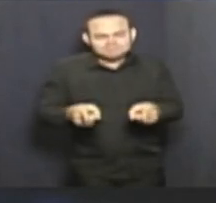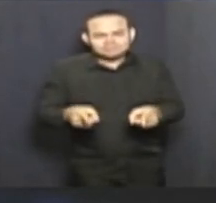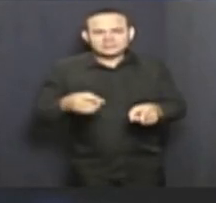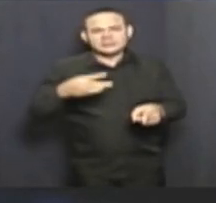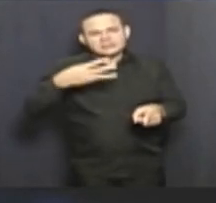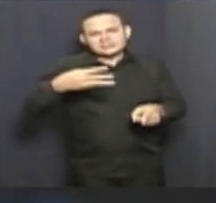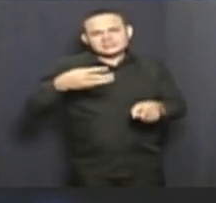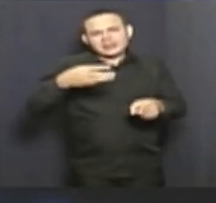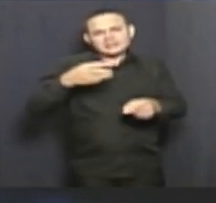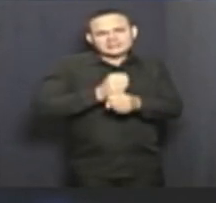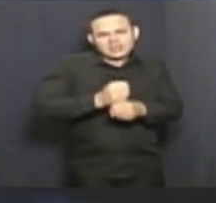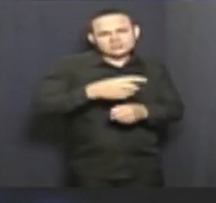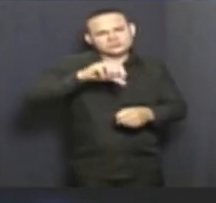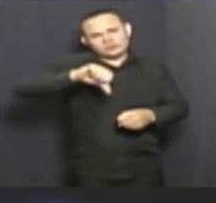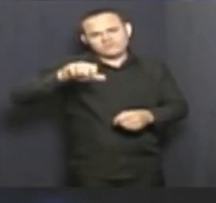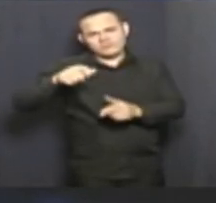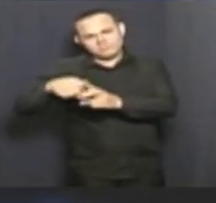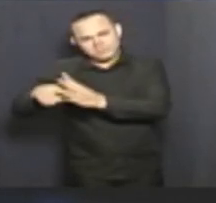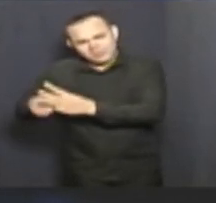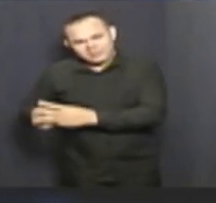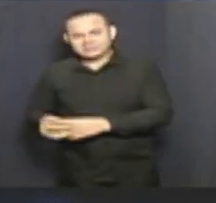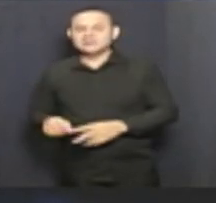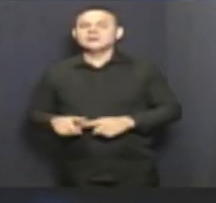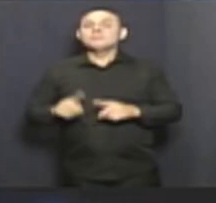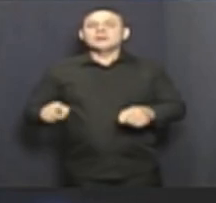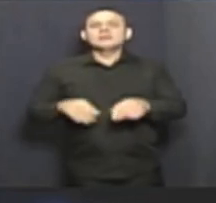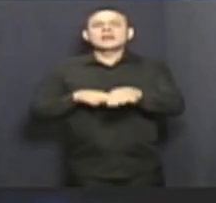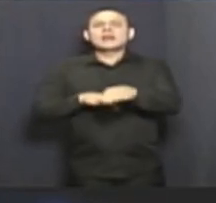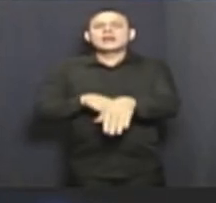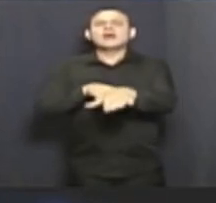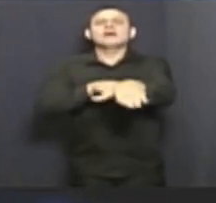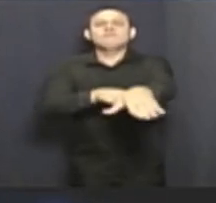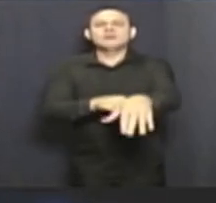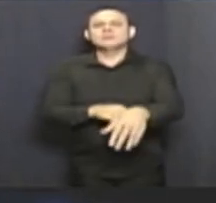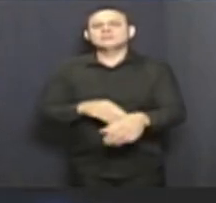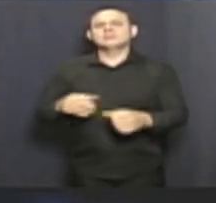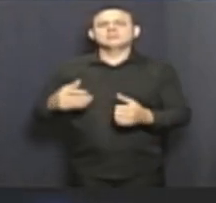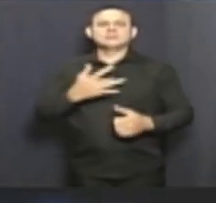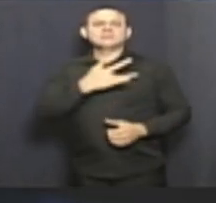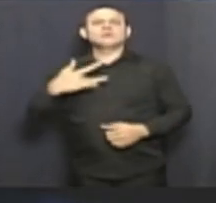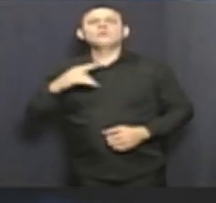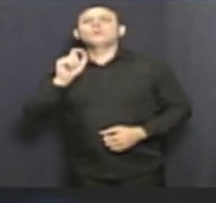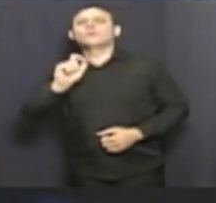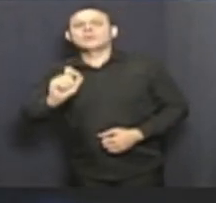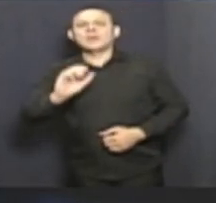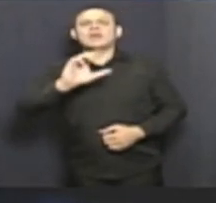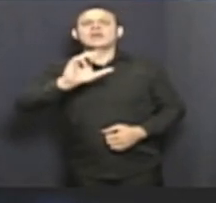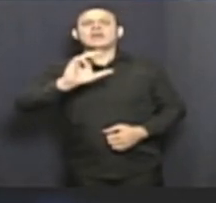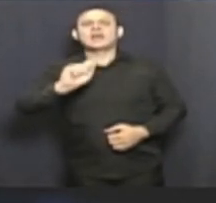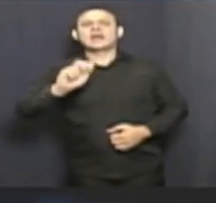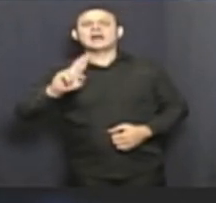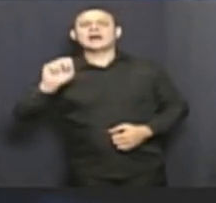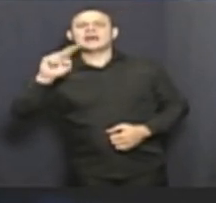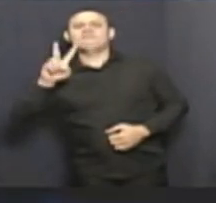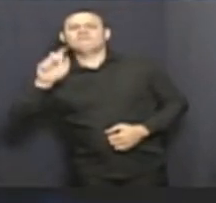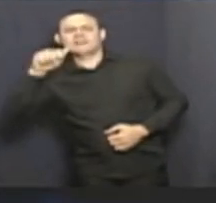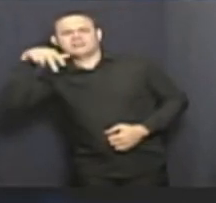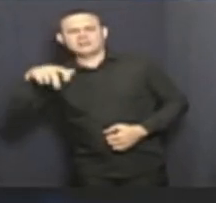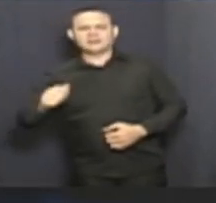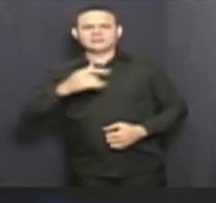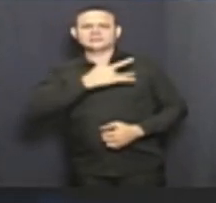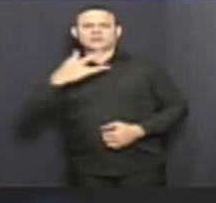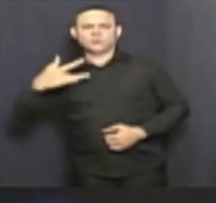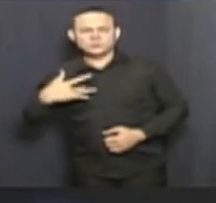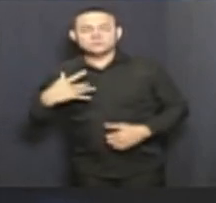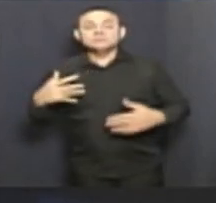financeiras agora caravana da saúde é um programa que nós idealizamos tinha 70 mil pessoas na fila